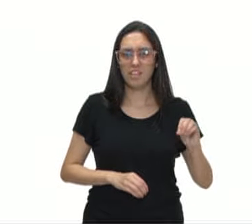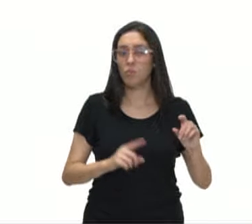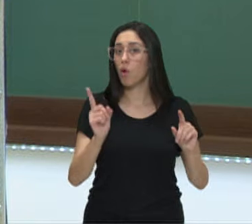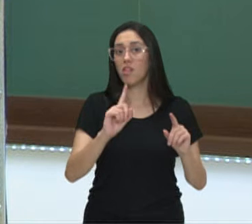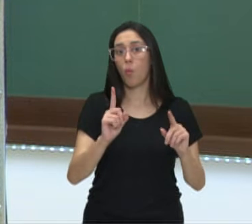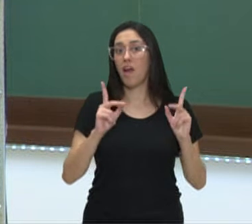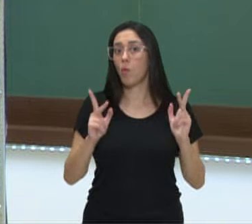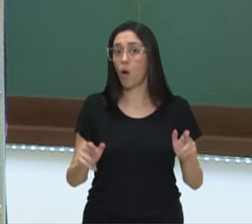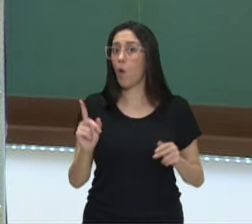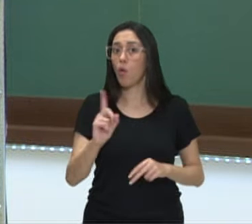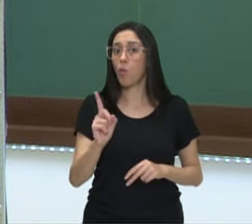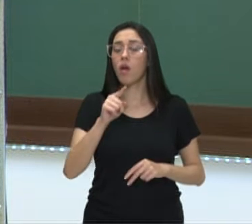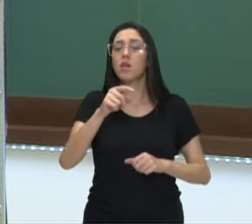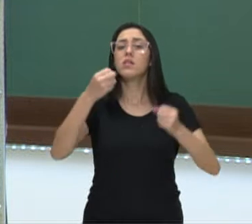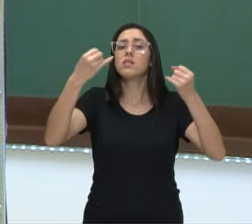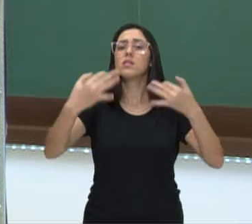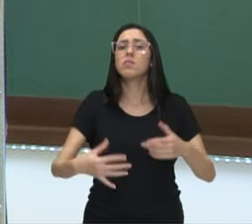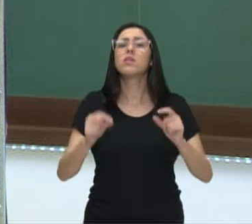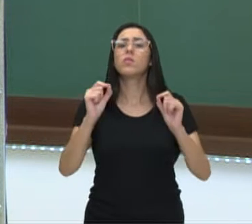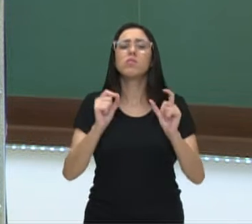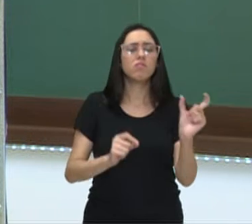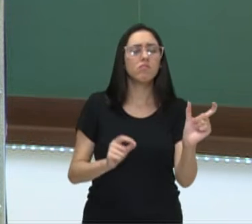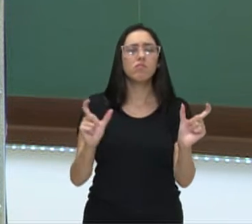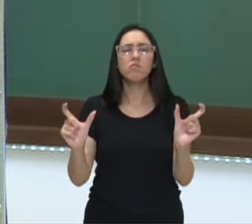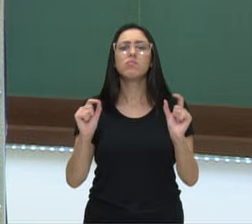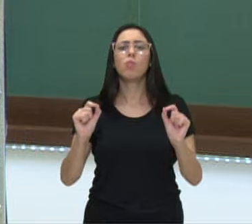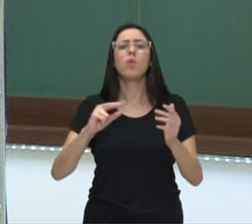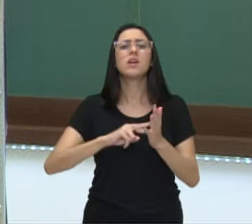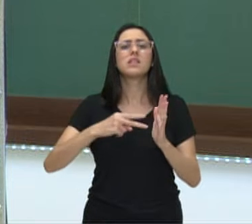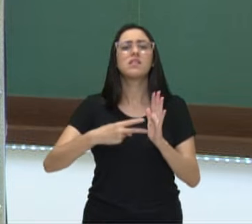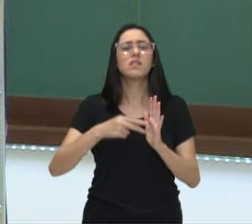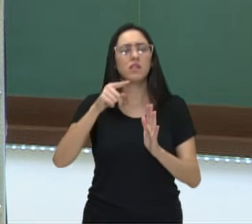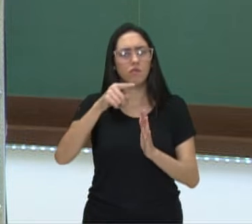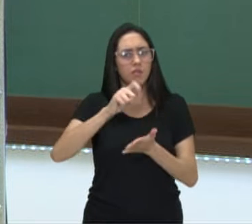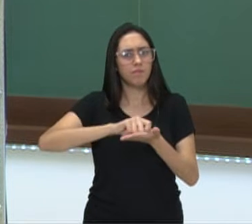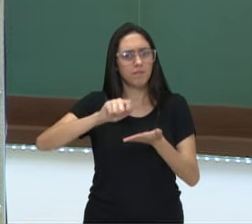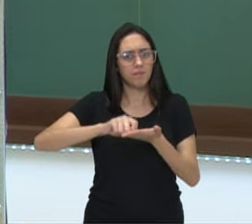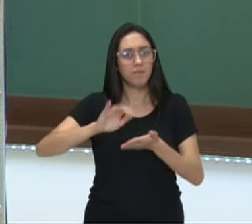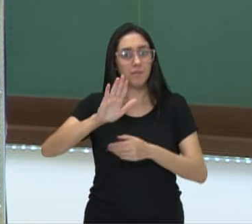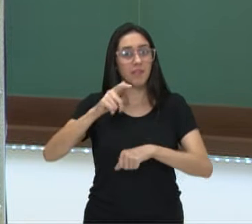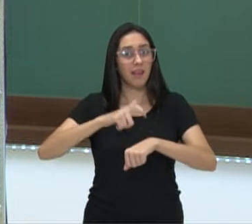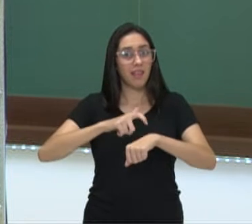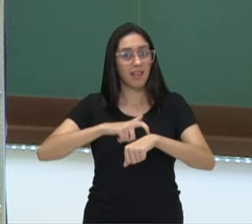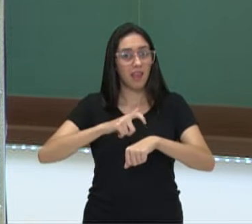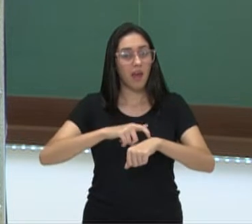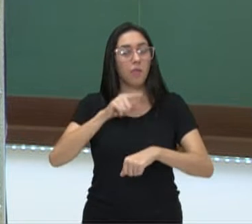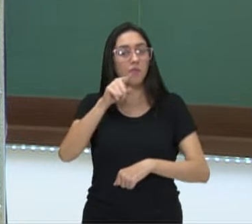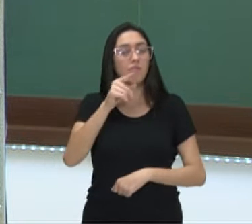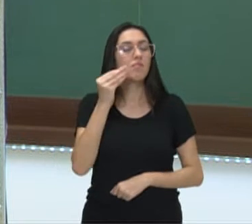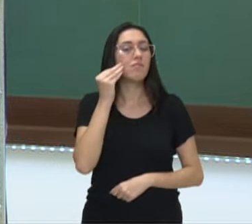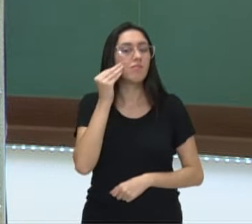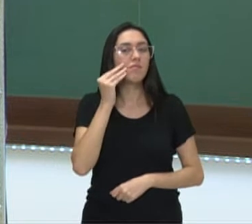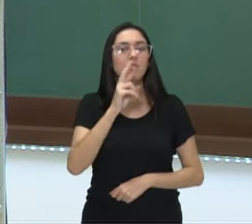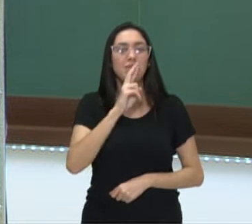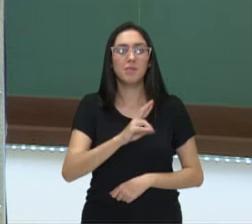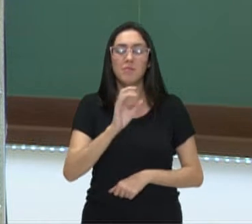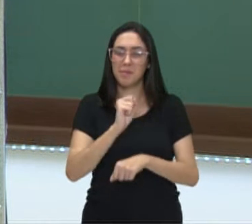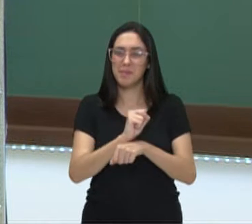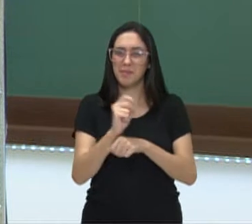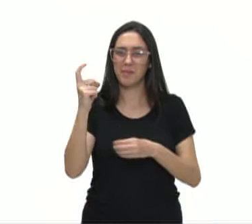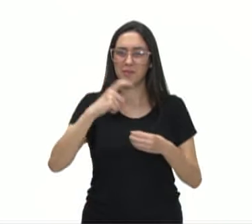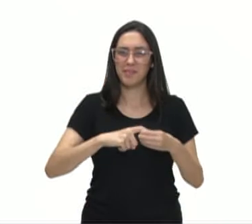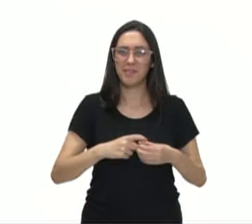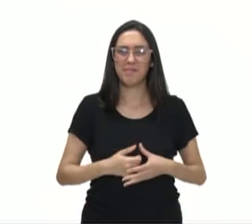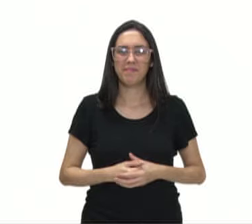conceitos. Então diga pra gente aí o que é consumo e o que é consumismo. O tempo vai aparecer na tela e nós estamos aguardando